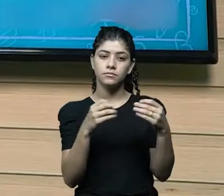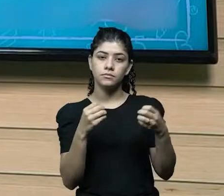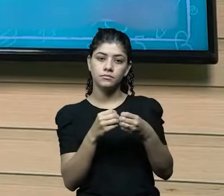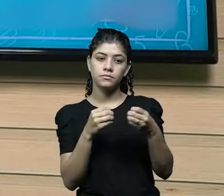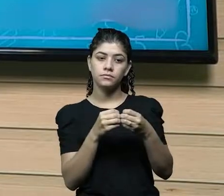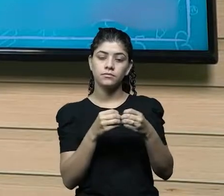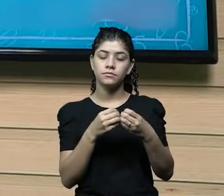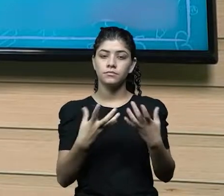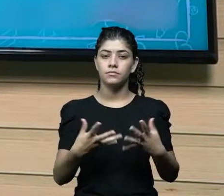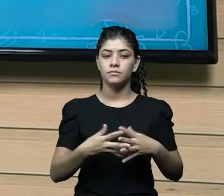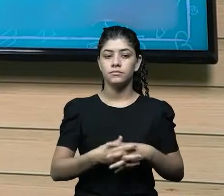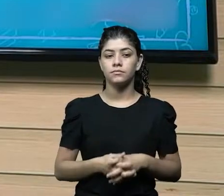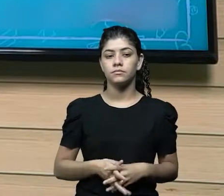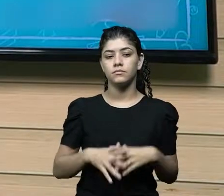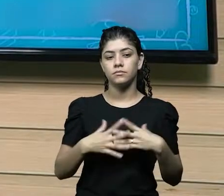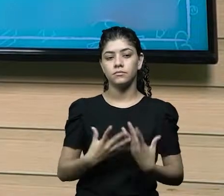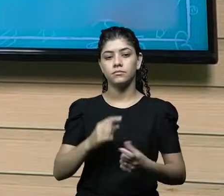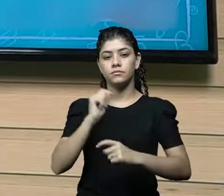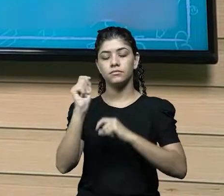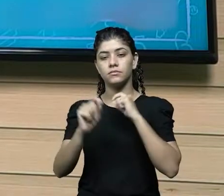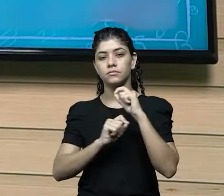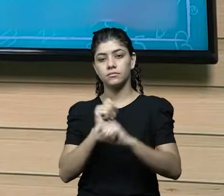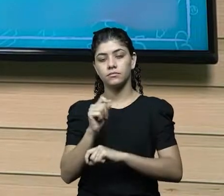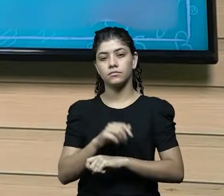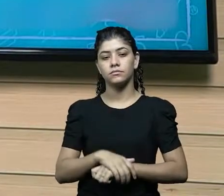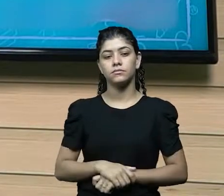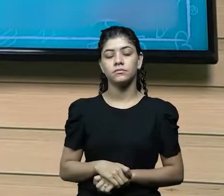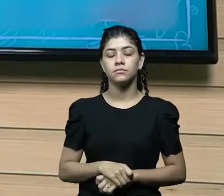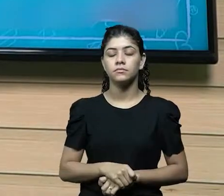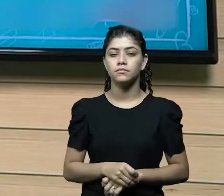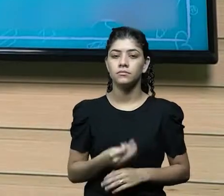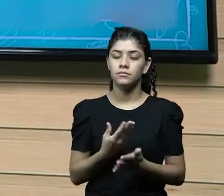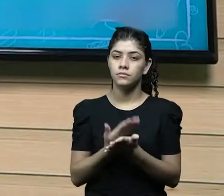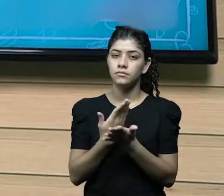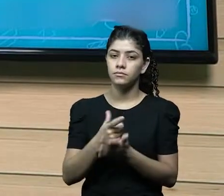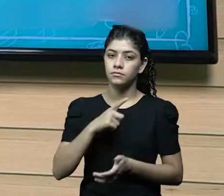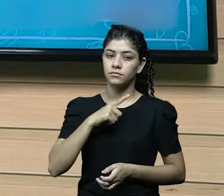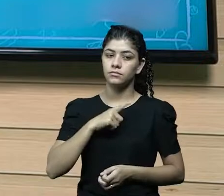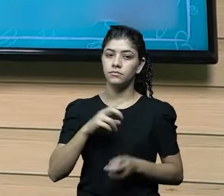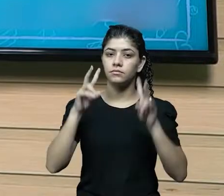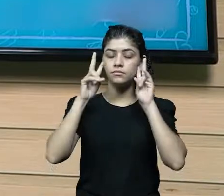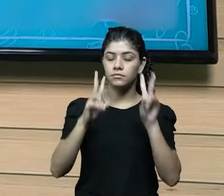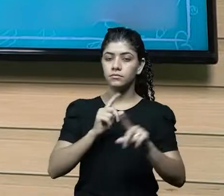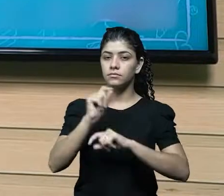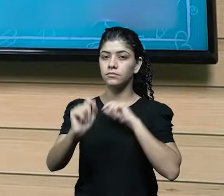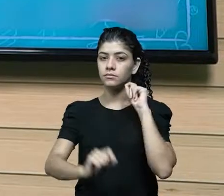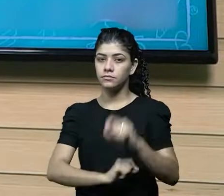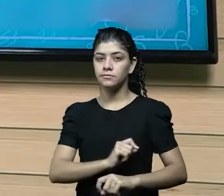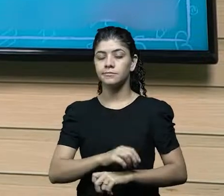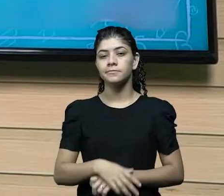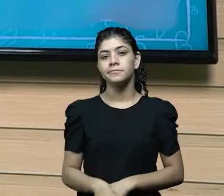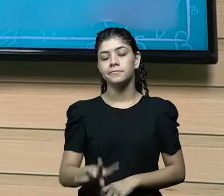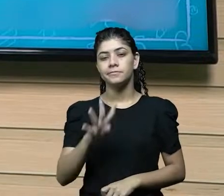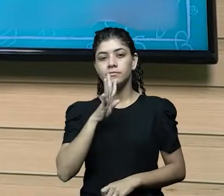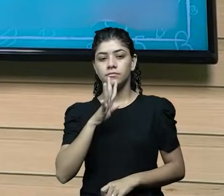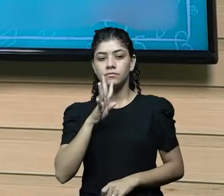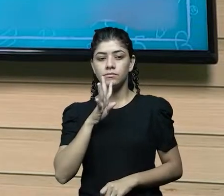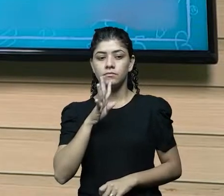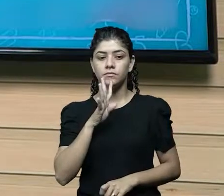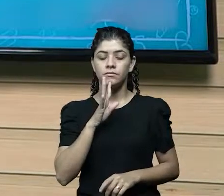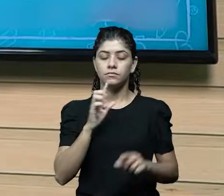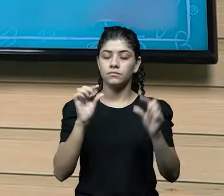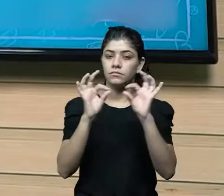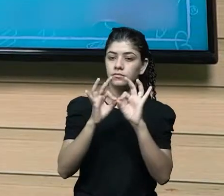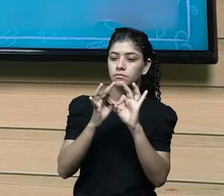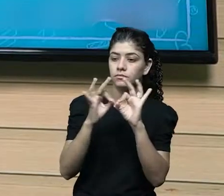indireta. Então, na aula que nós tivemos, nós vimos que o que era conhecido, que era medido,